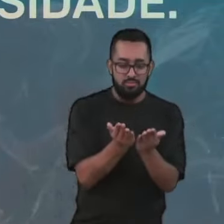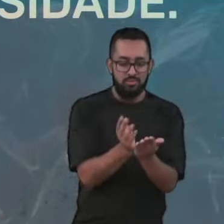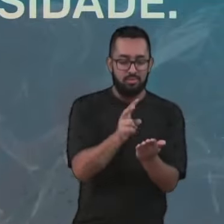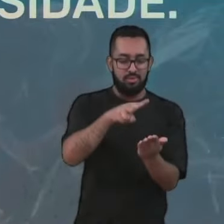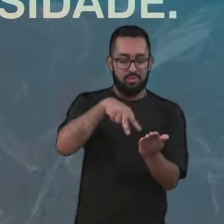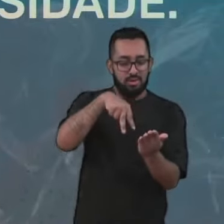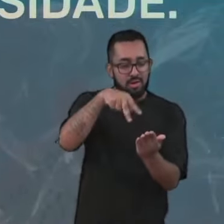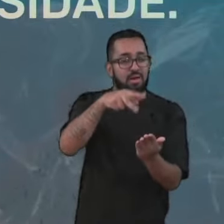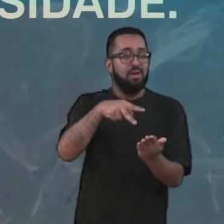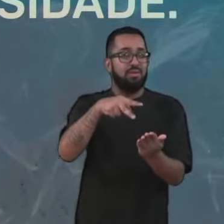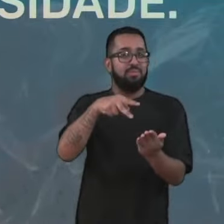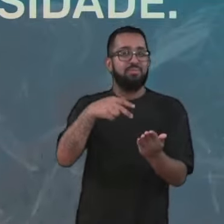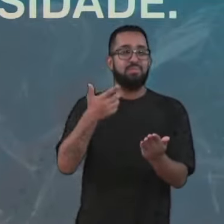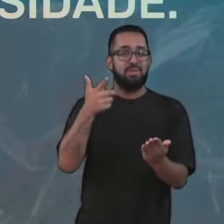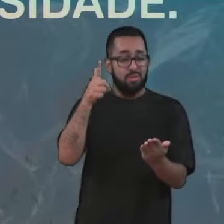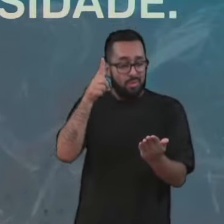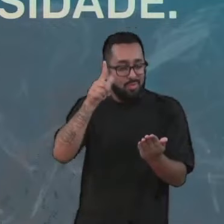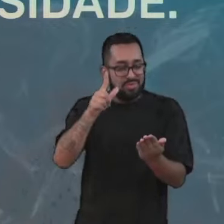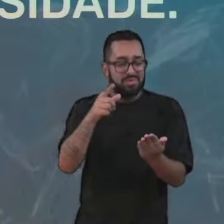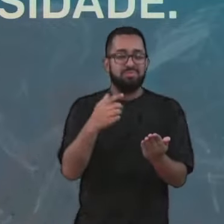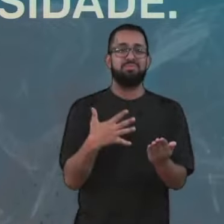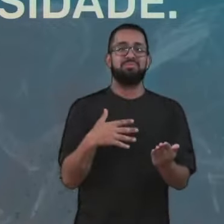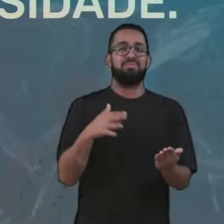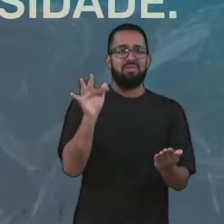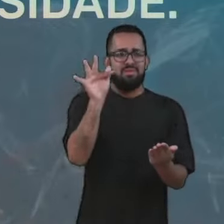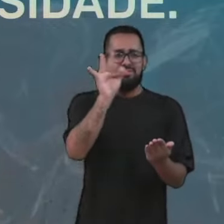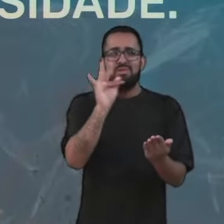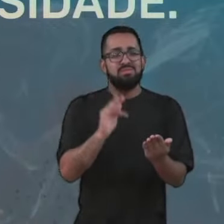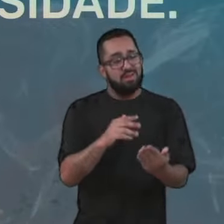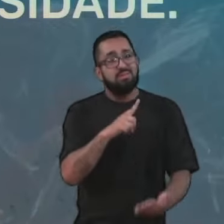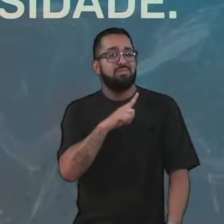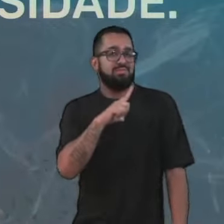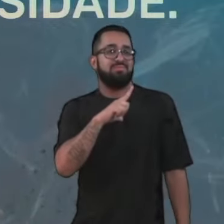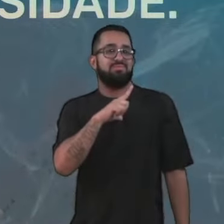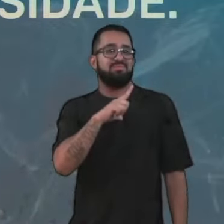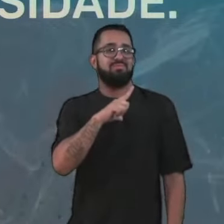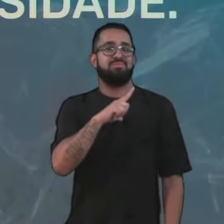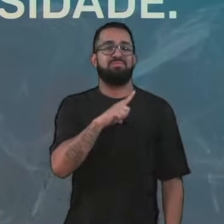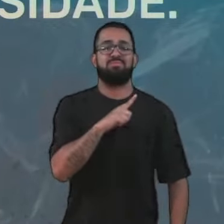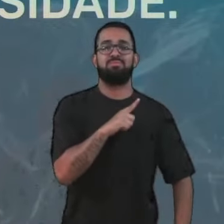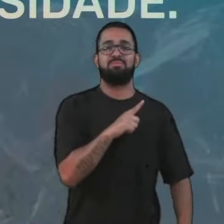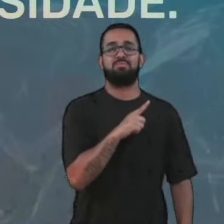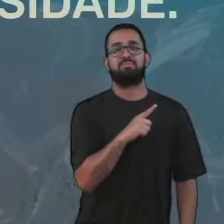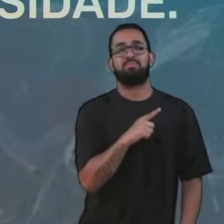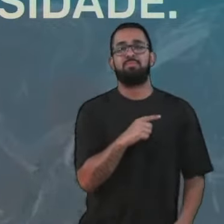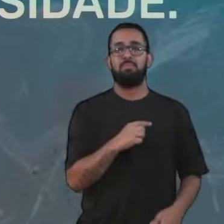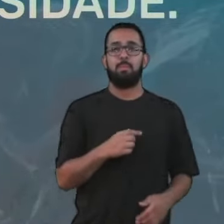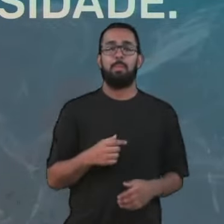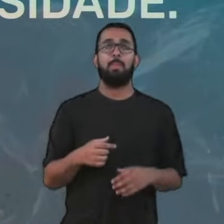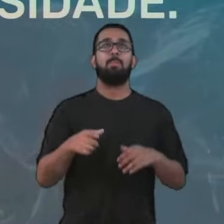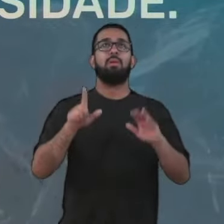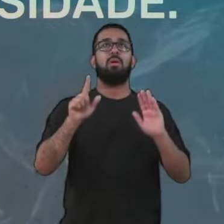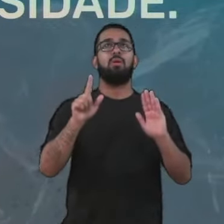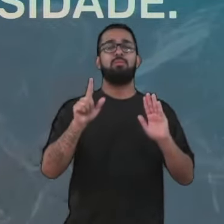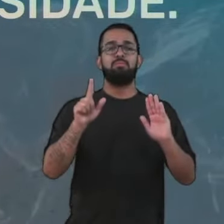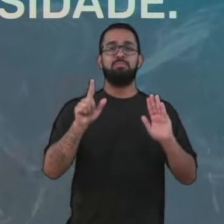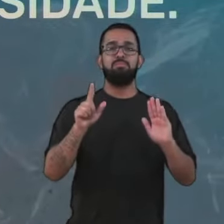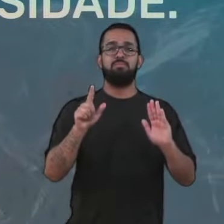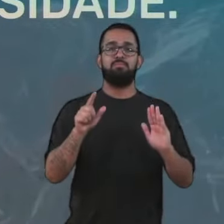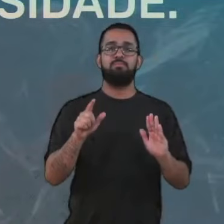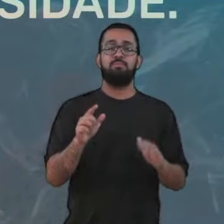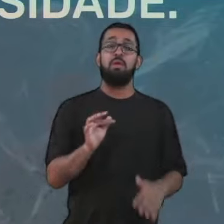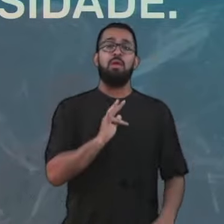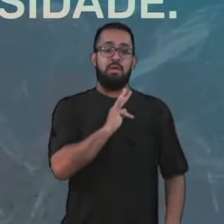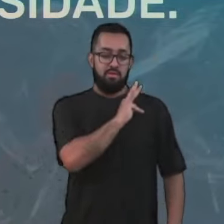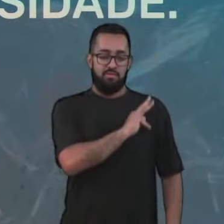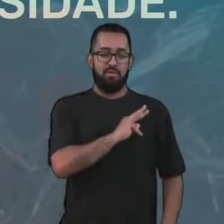de Gamaliel, fariseu dos fariseus, pessoa estudada, intelectualmente preparada, que teve uma experiência profunda com Jesus. Ele está dizendo: tem